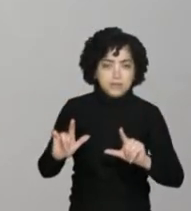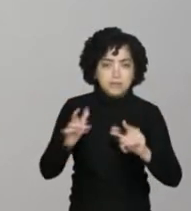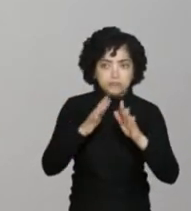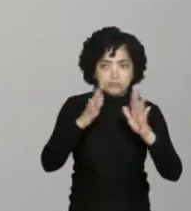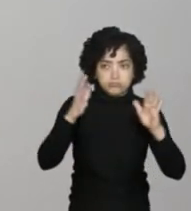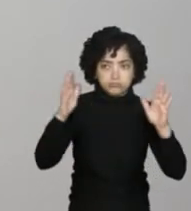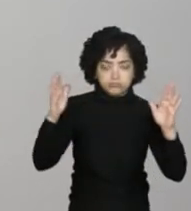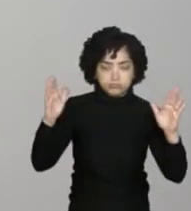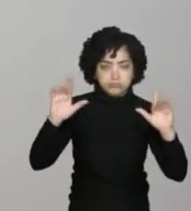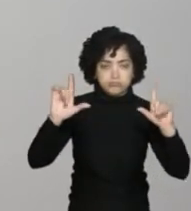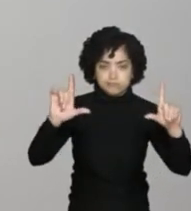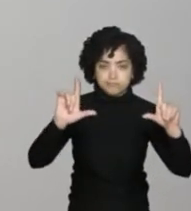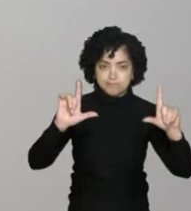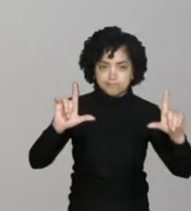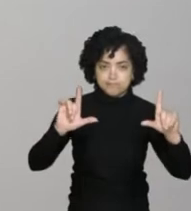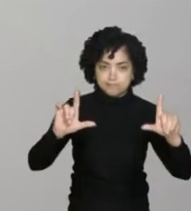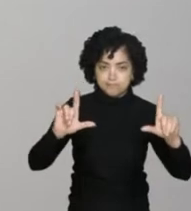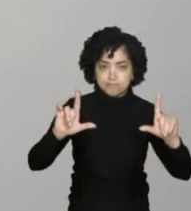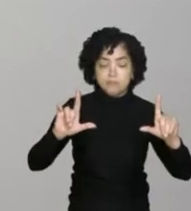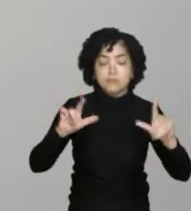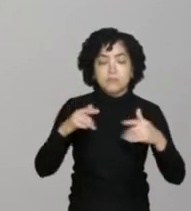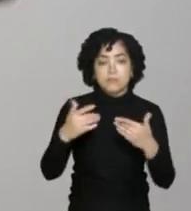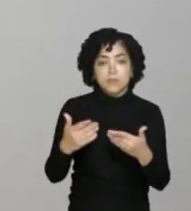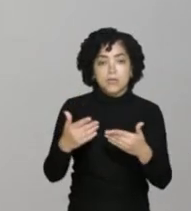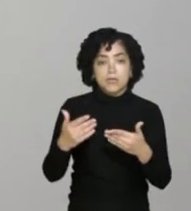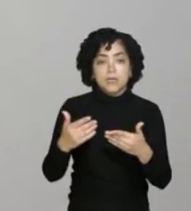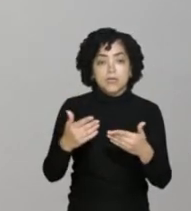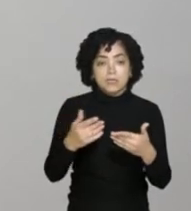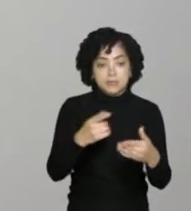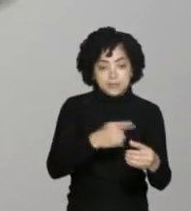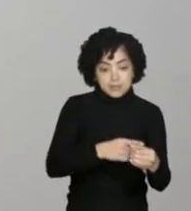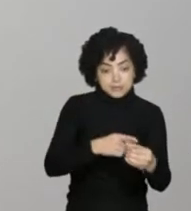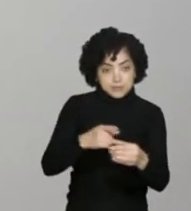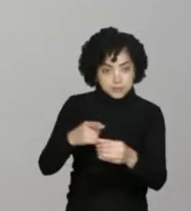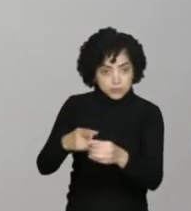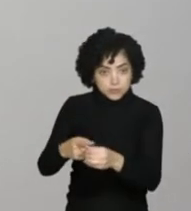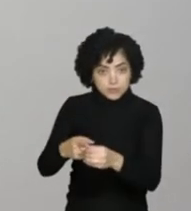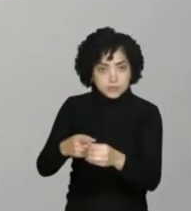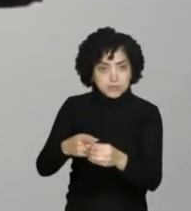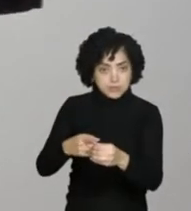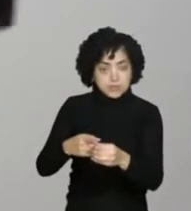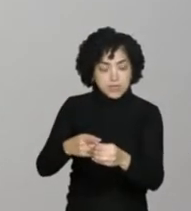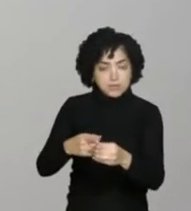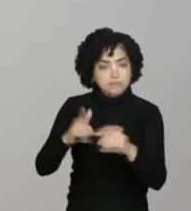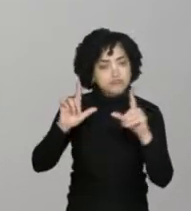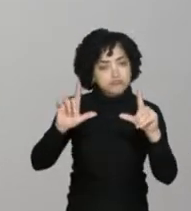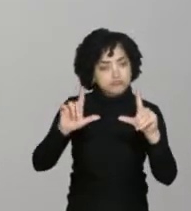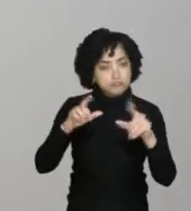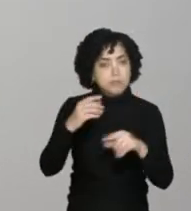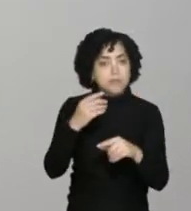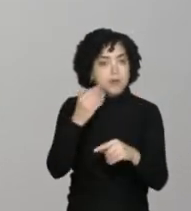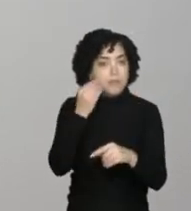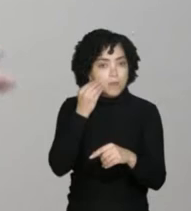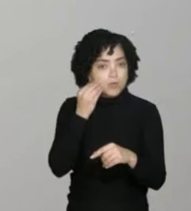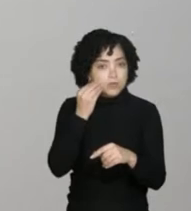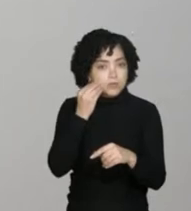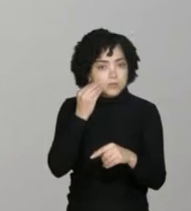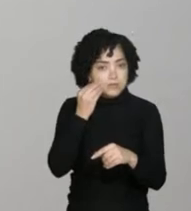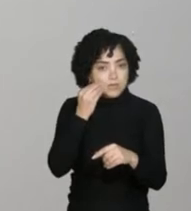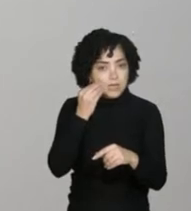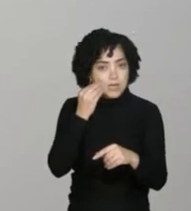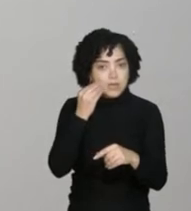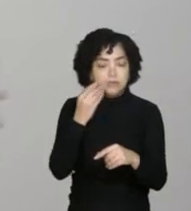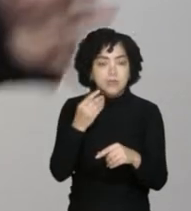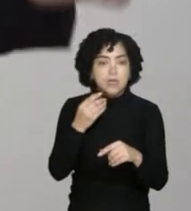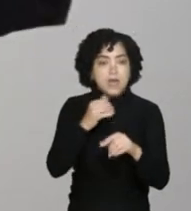parte de Votorantim, de Vida Ramos, que vem a Botuverá, uma placa grandona, de informar se o caminhão não segue adiante, porque lá na frente não tem mais